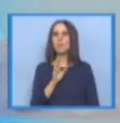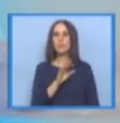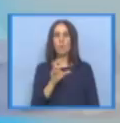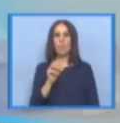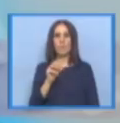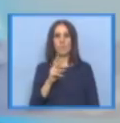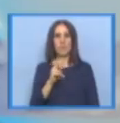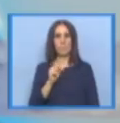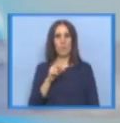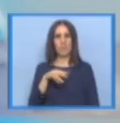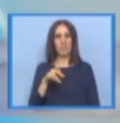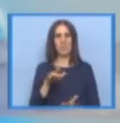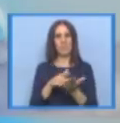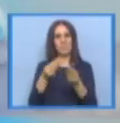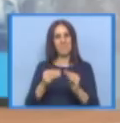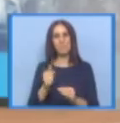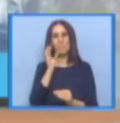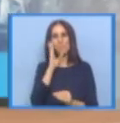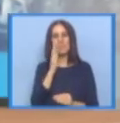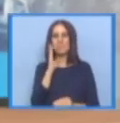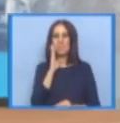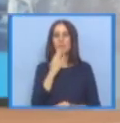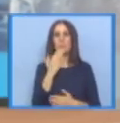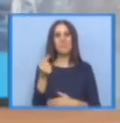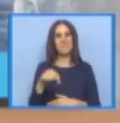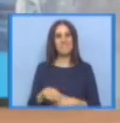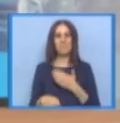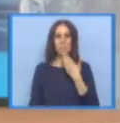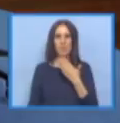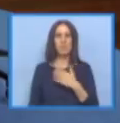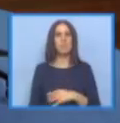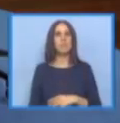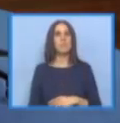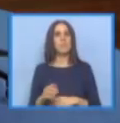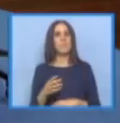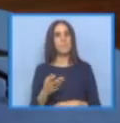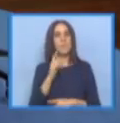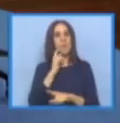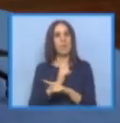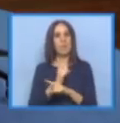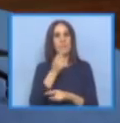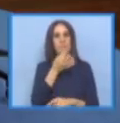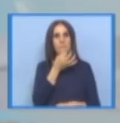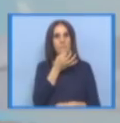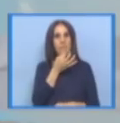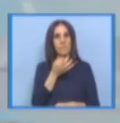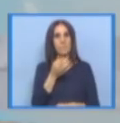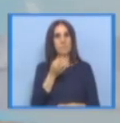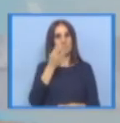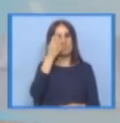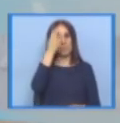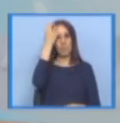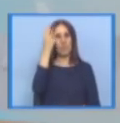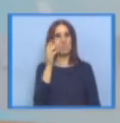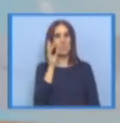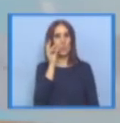escrever este livro. Boa tarde, Padre João, obrigado por estar connosco. Muito obrigado. Estamos a falar de um rei da Hungria, não